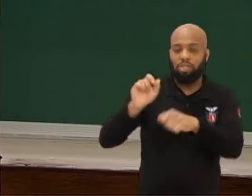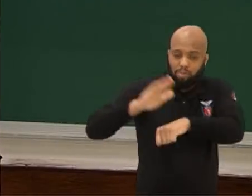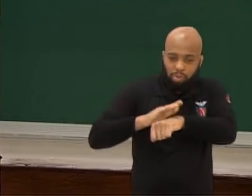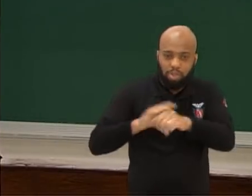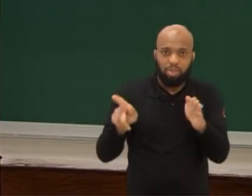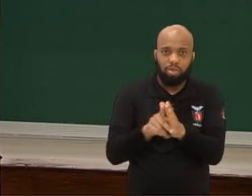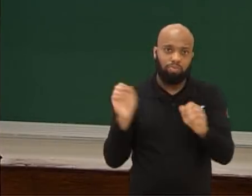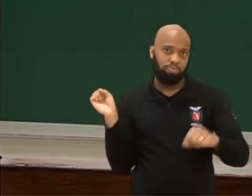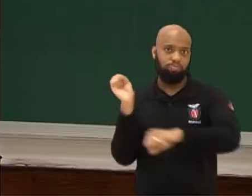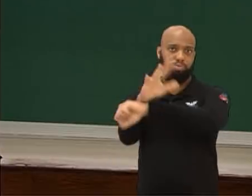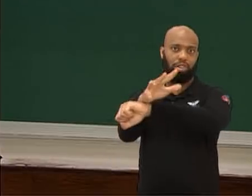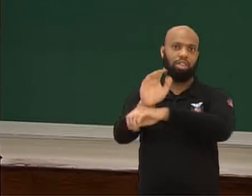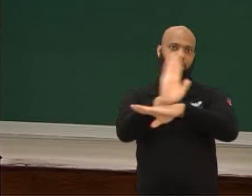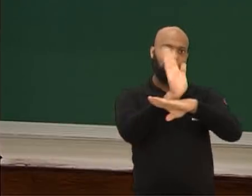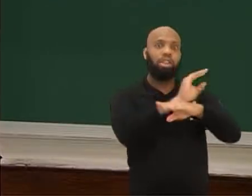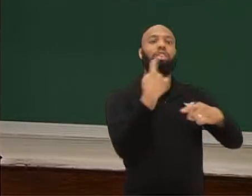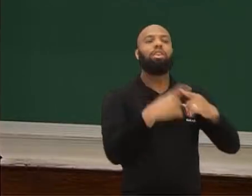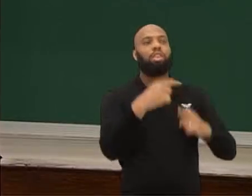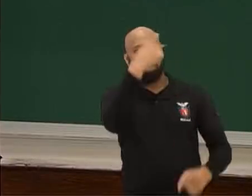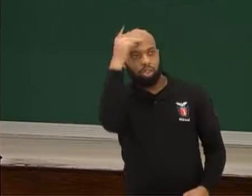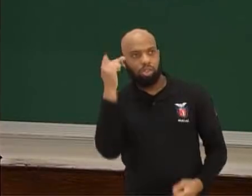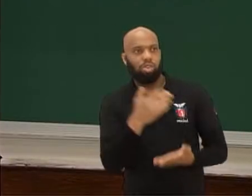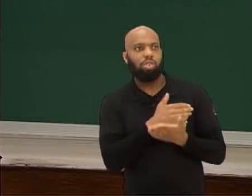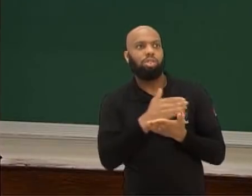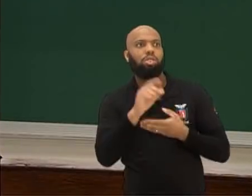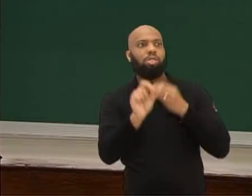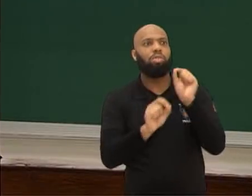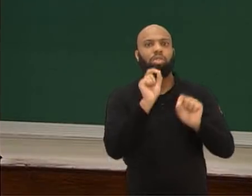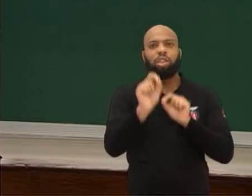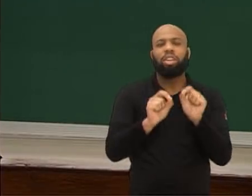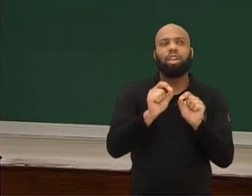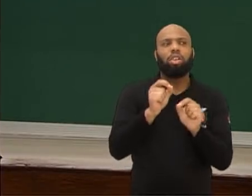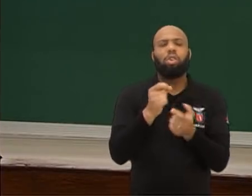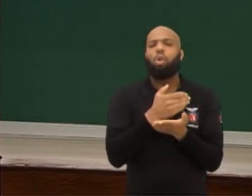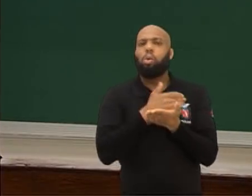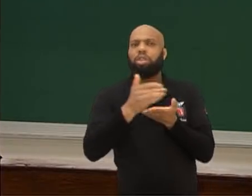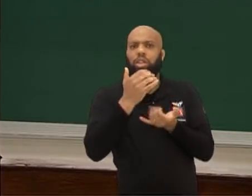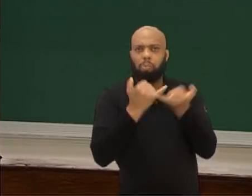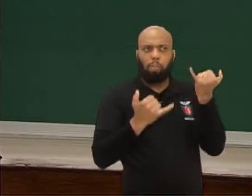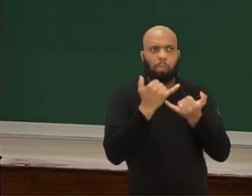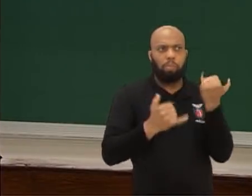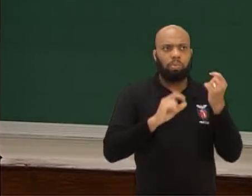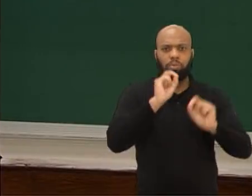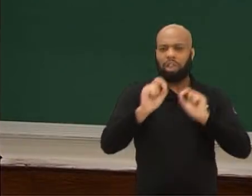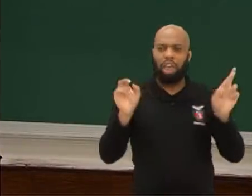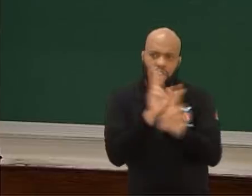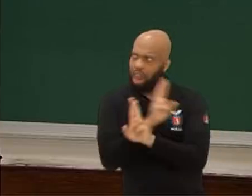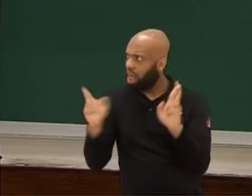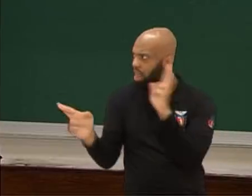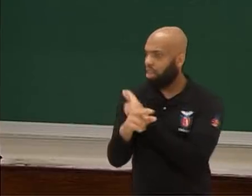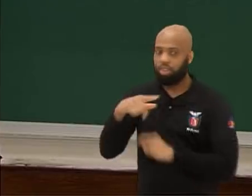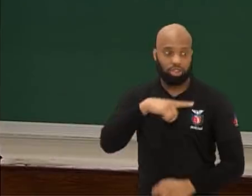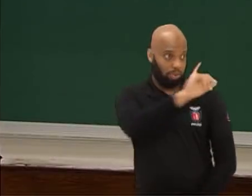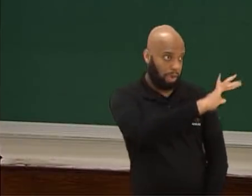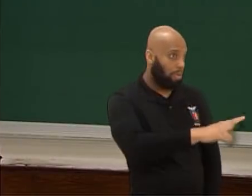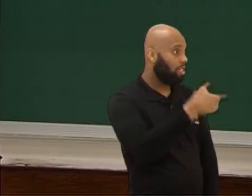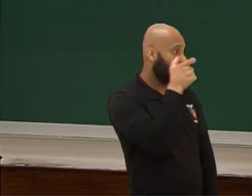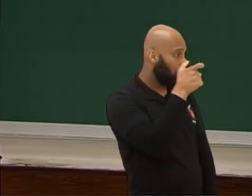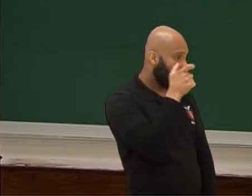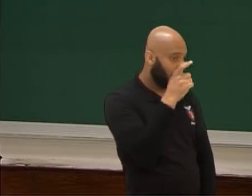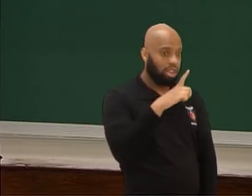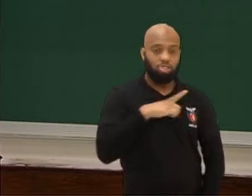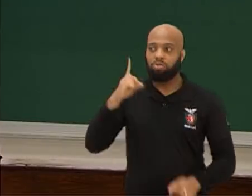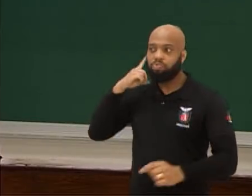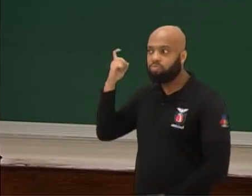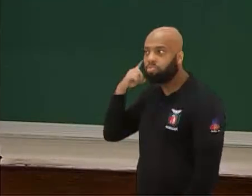projeção, as pessoas começavam a exercitar essa relação entre a imagem que era percebida